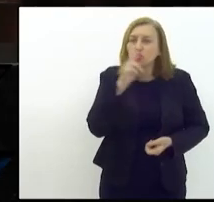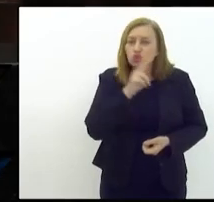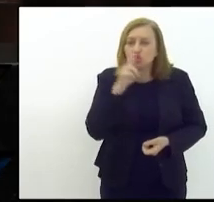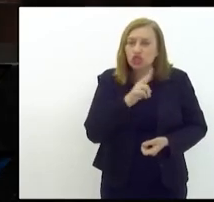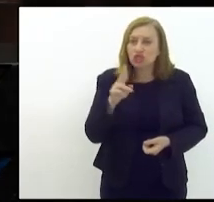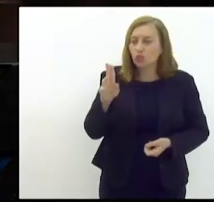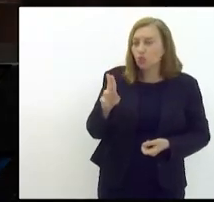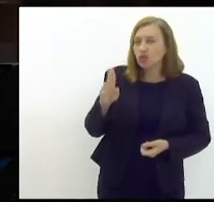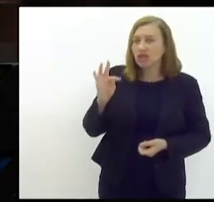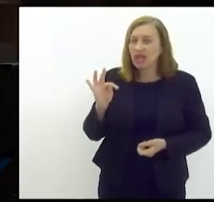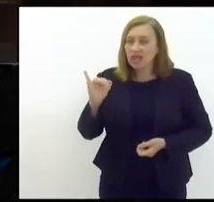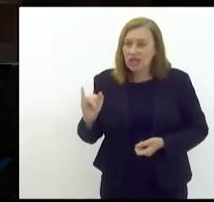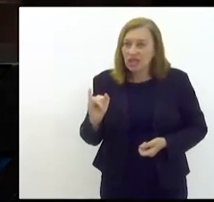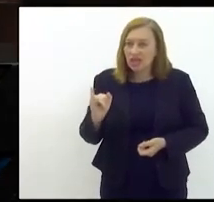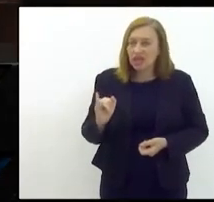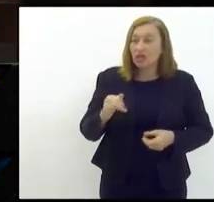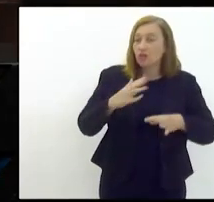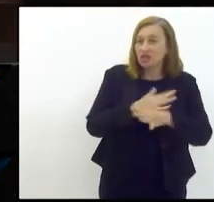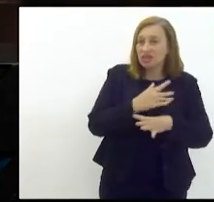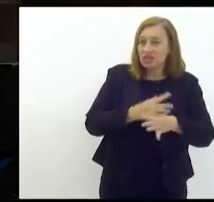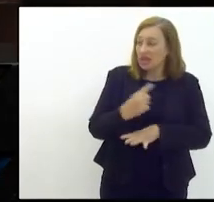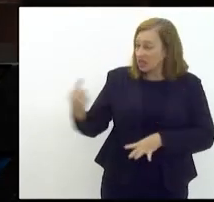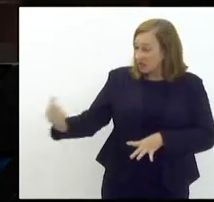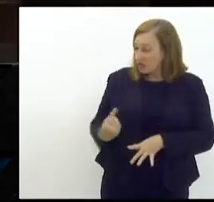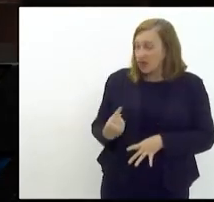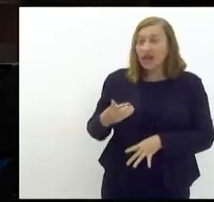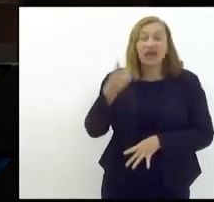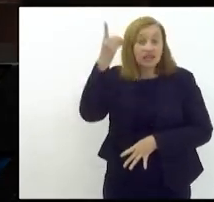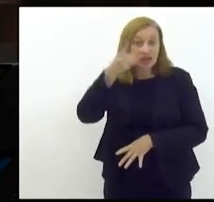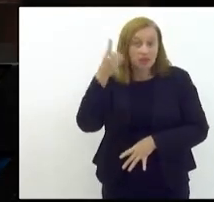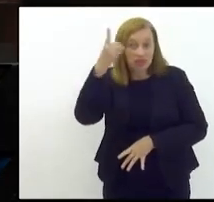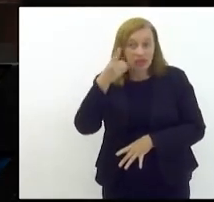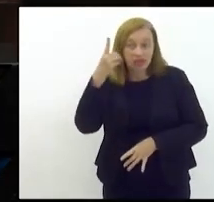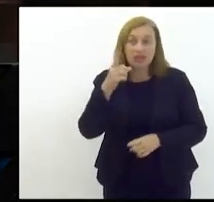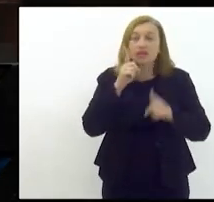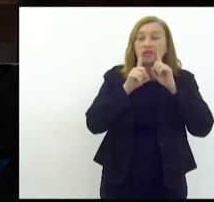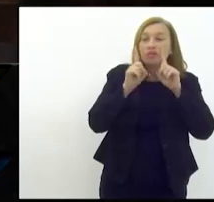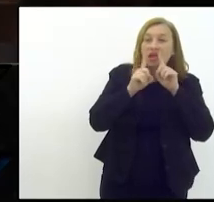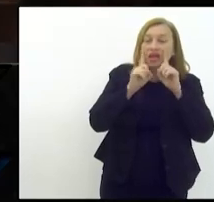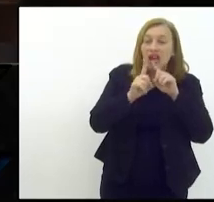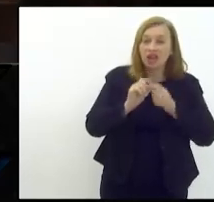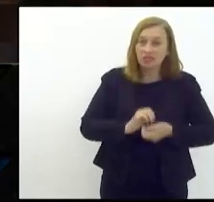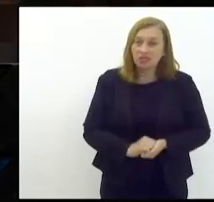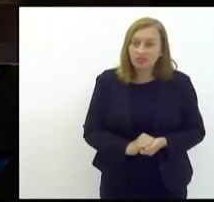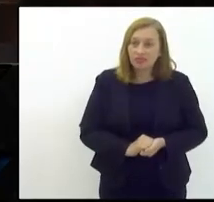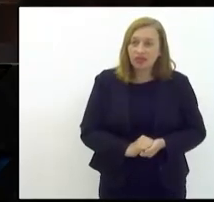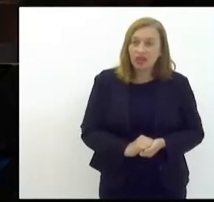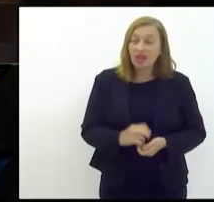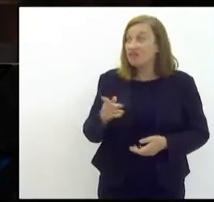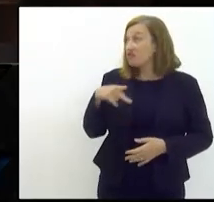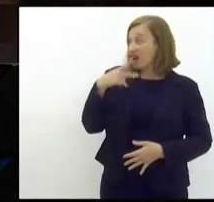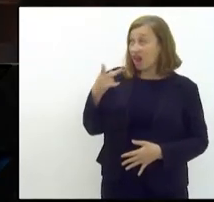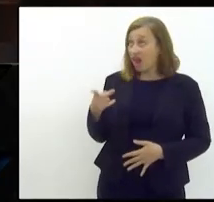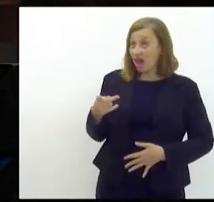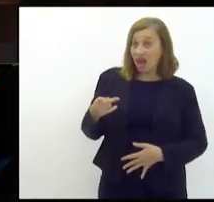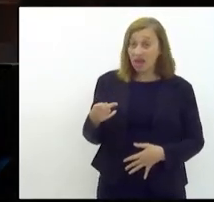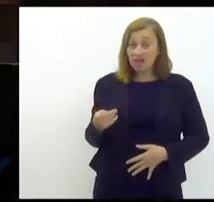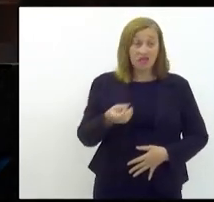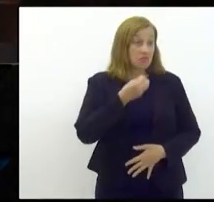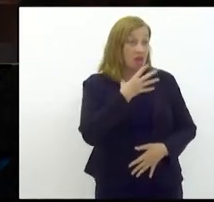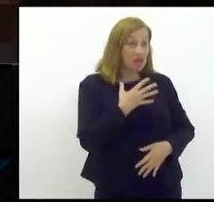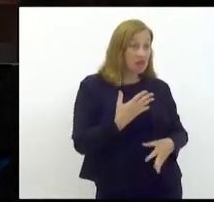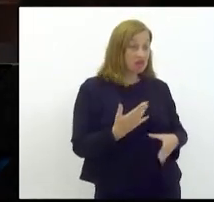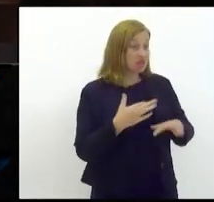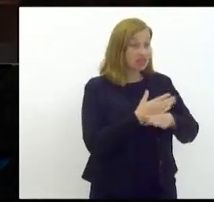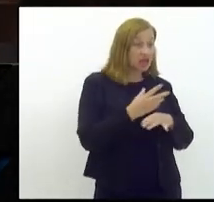numa cidade que vem para cá Deputado de Maricá deputada de Maricá Enchi a boca que foi dizer que fala muito bem